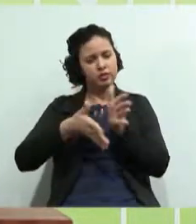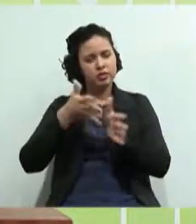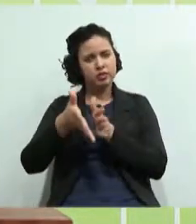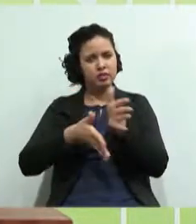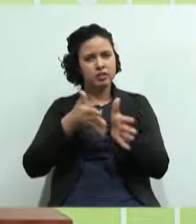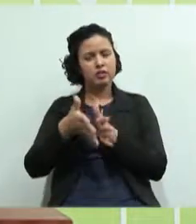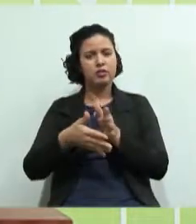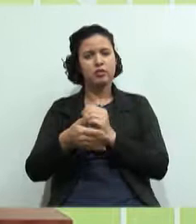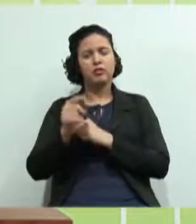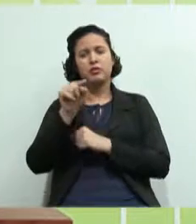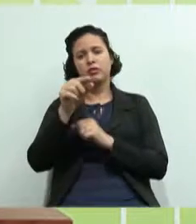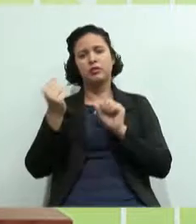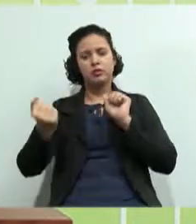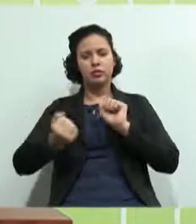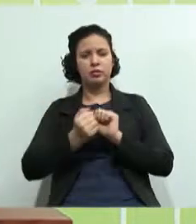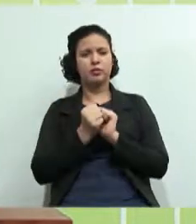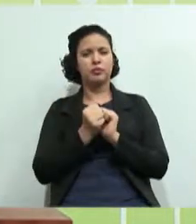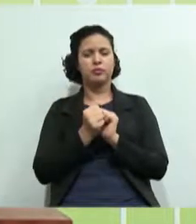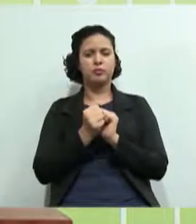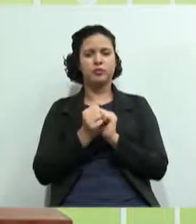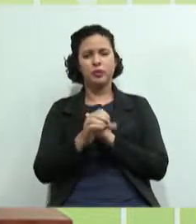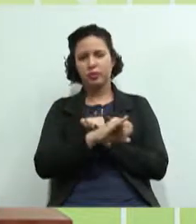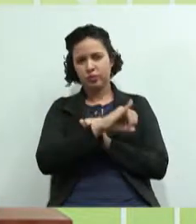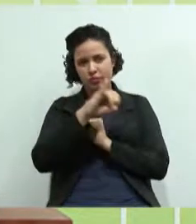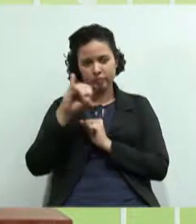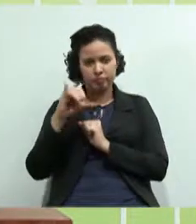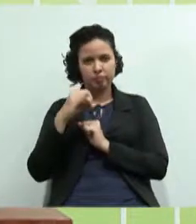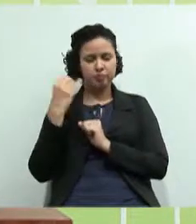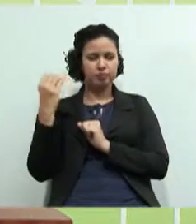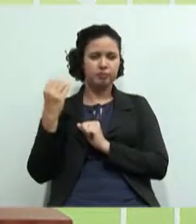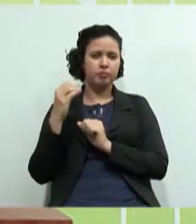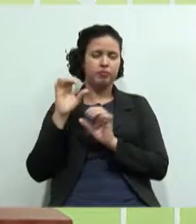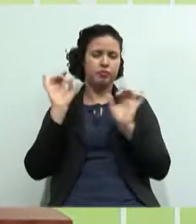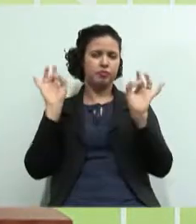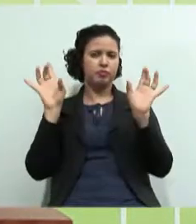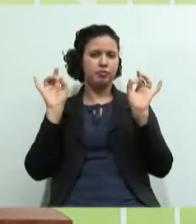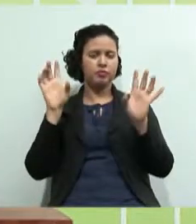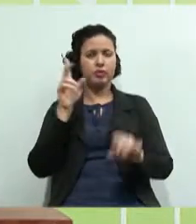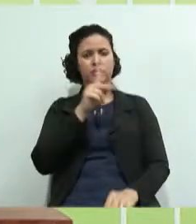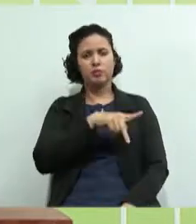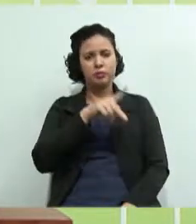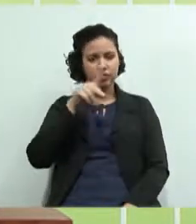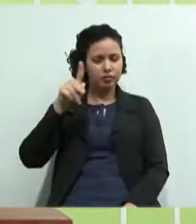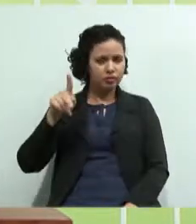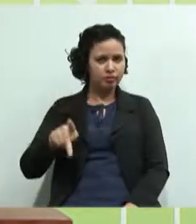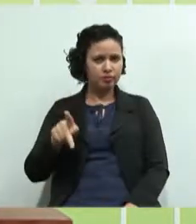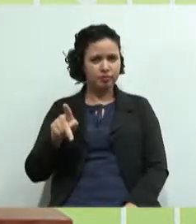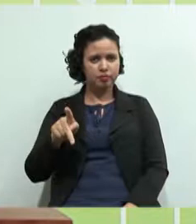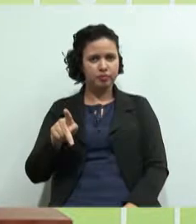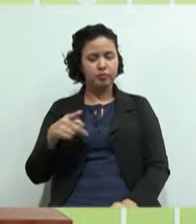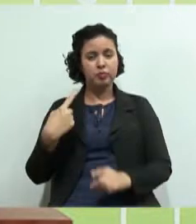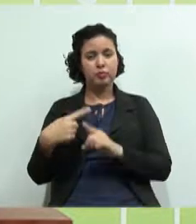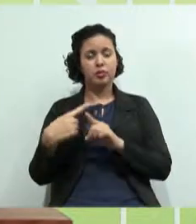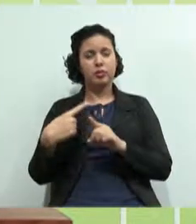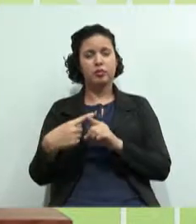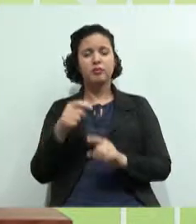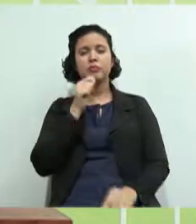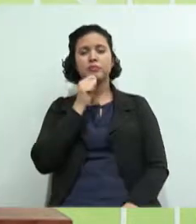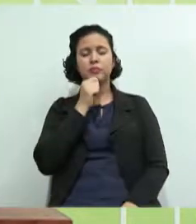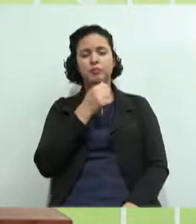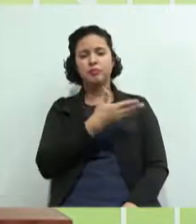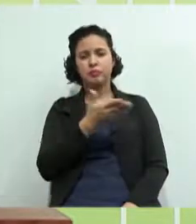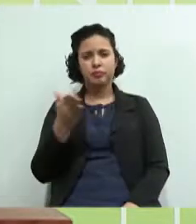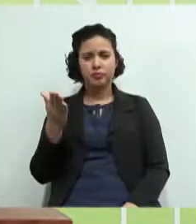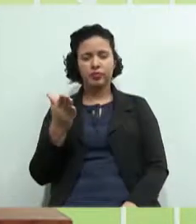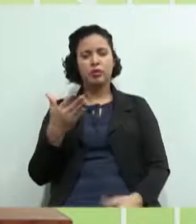verdade? Você que está aí conosco. Então eu quero dar um alô muito especial também aos professores presenciais, porque sem vocês, professores,